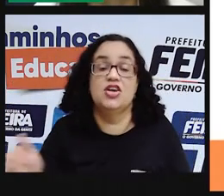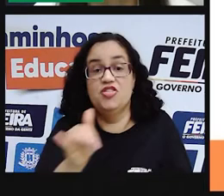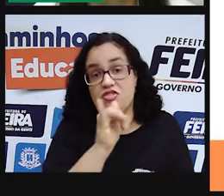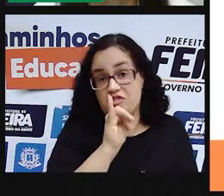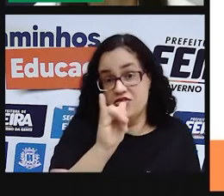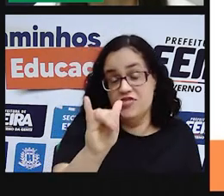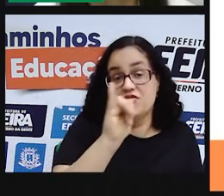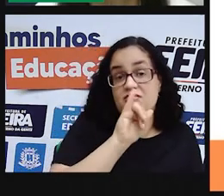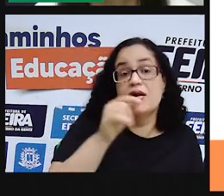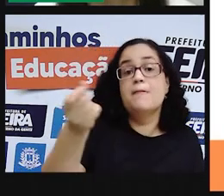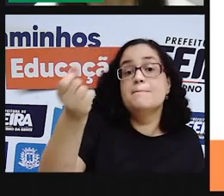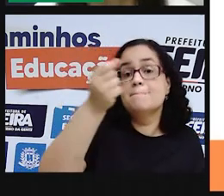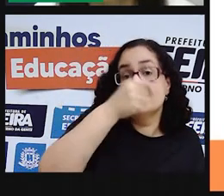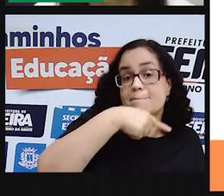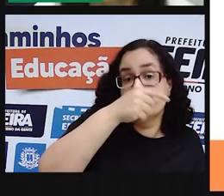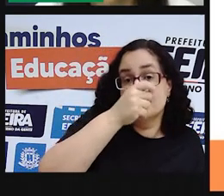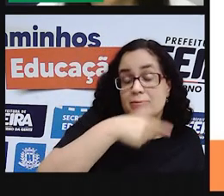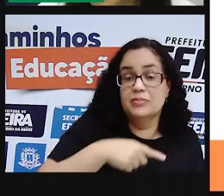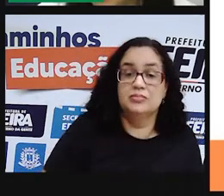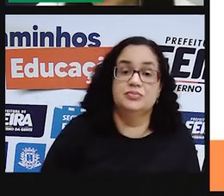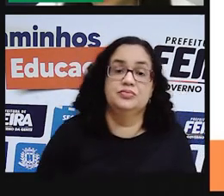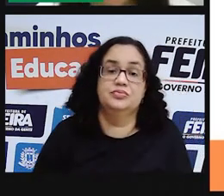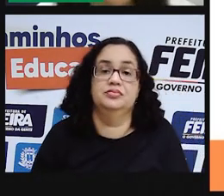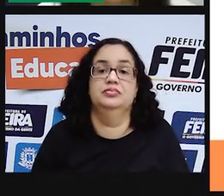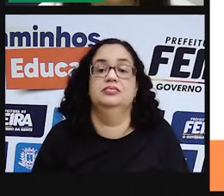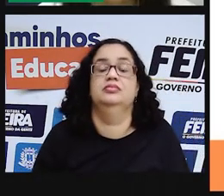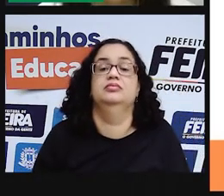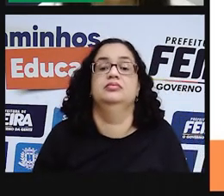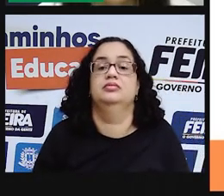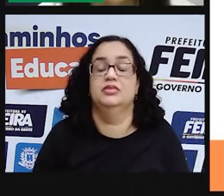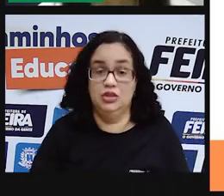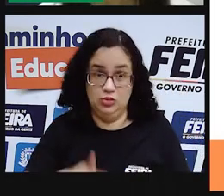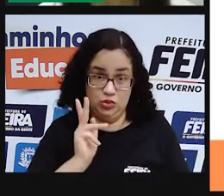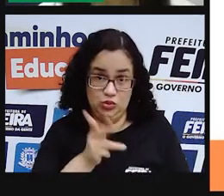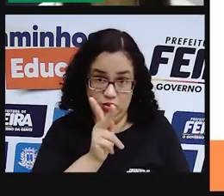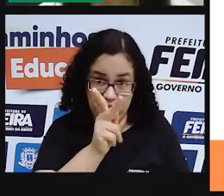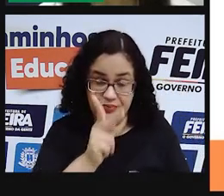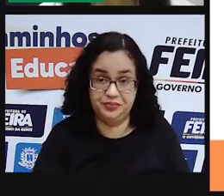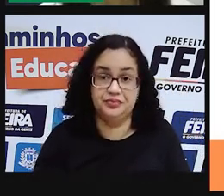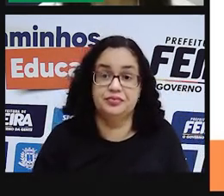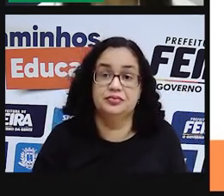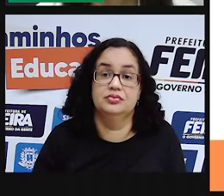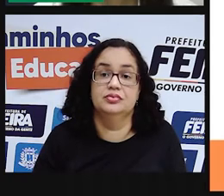de diversão, de entretenimento para vocês. Mas vamos continuar.